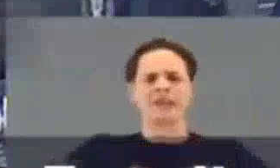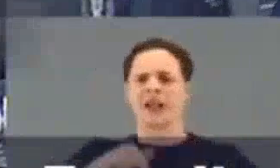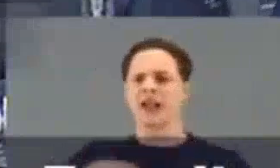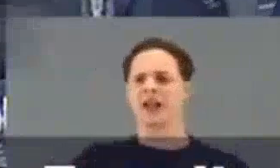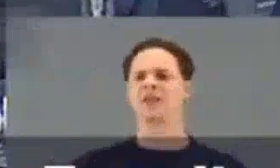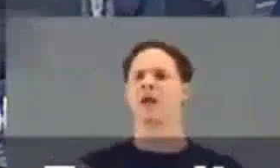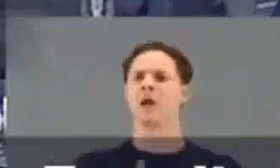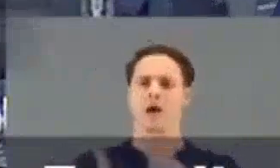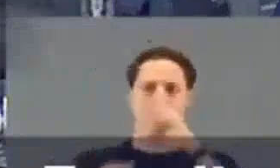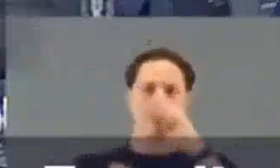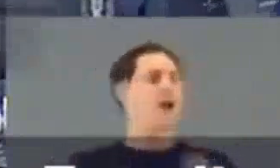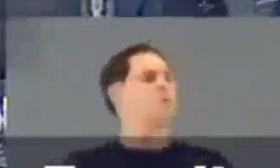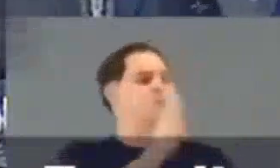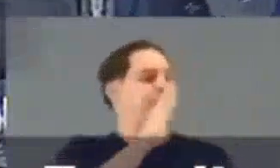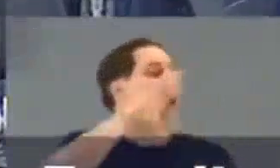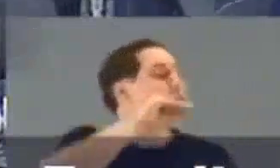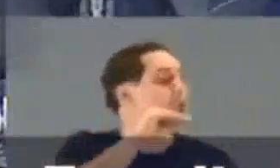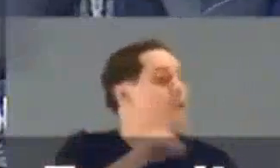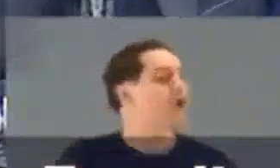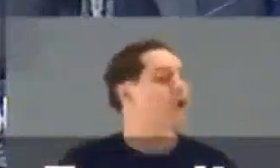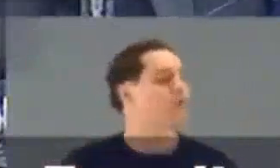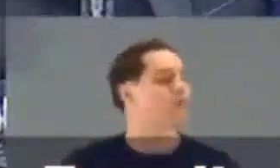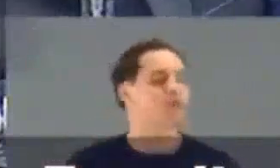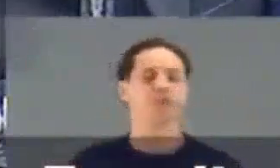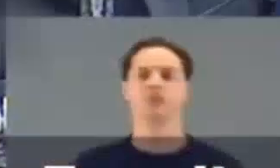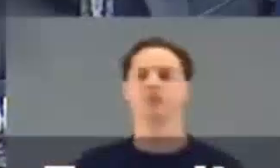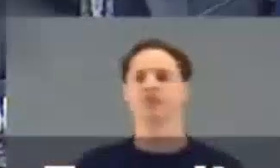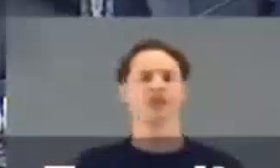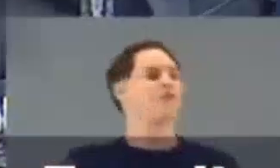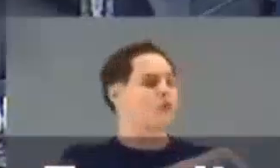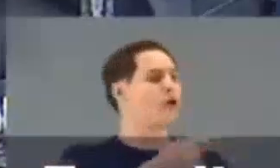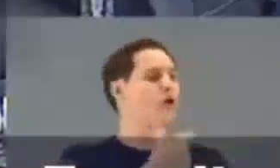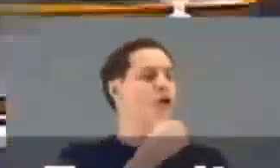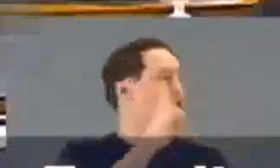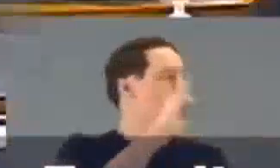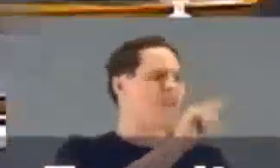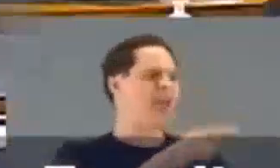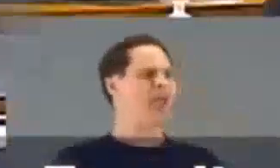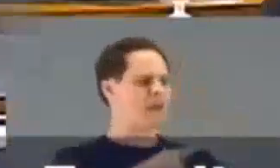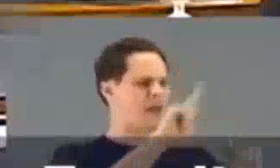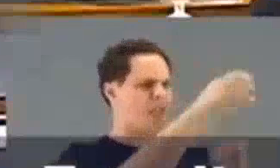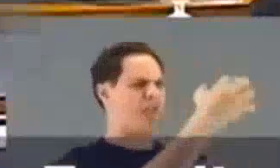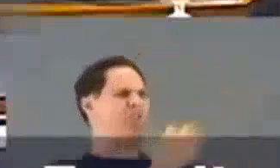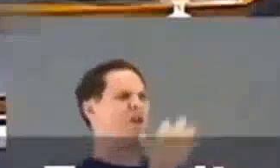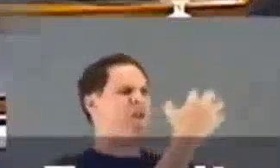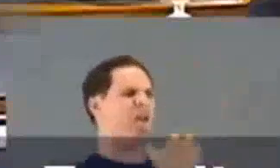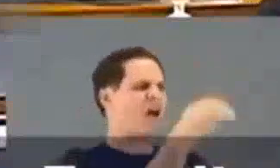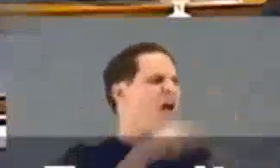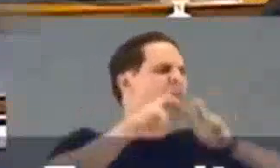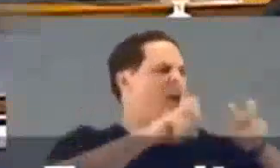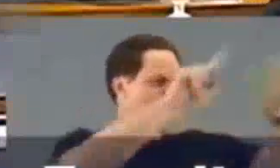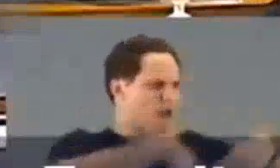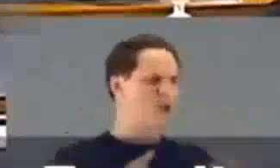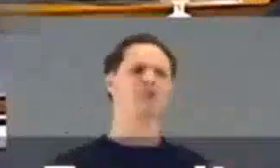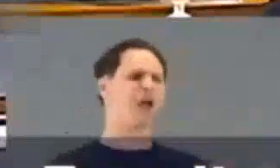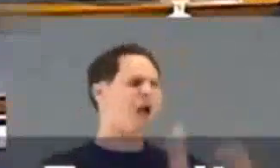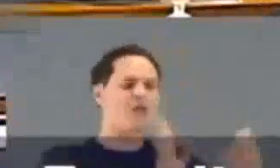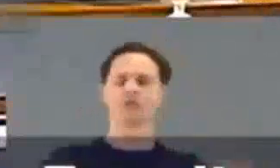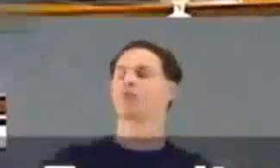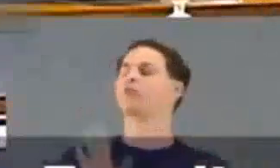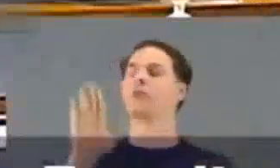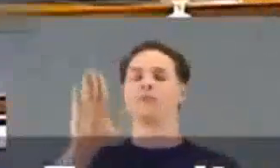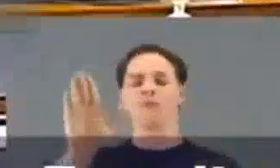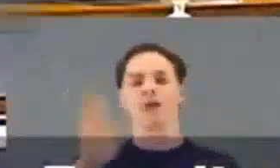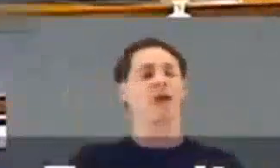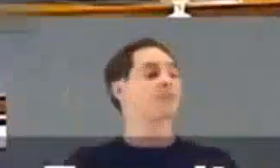comissão. Cale a boca Eu você, peço, deputada Elisiane. Vossa Excelência, eu não vou me submeter deputada, a esse tipo de agressão deputada, aqui tenha na comissão.